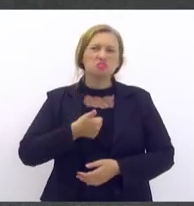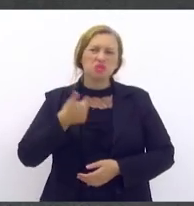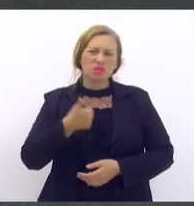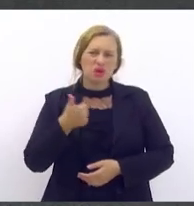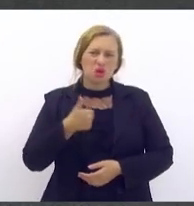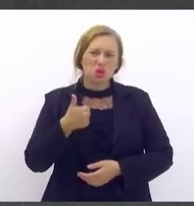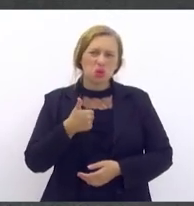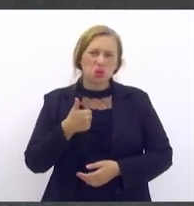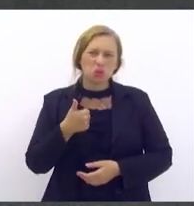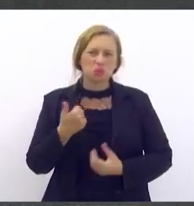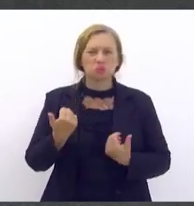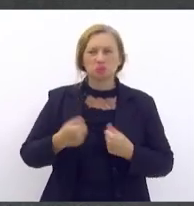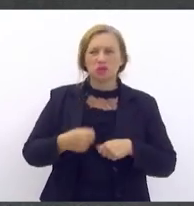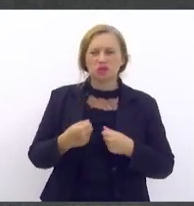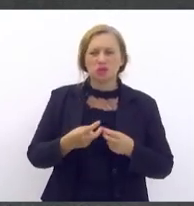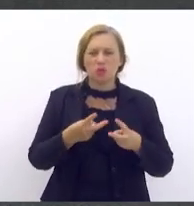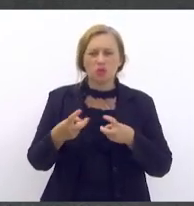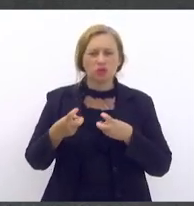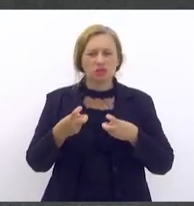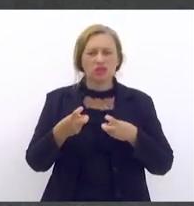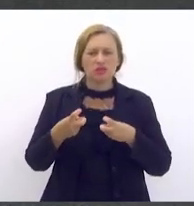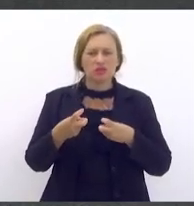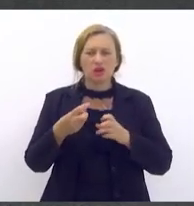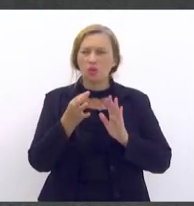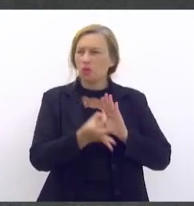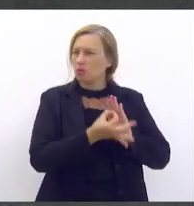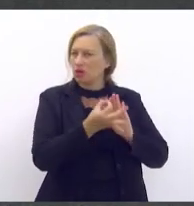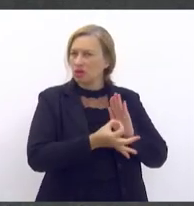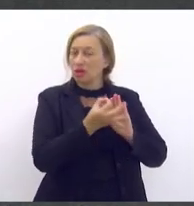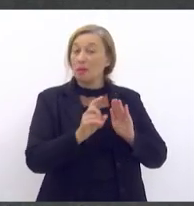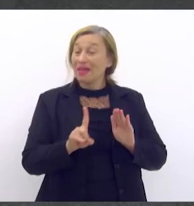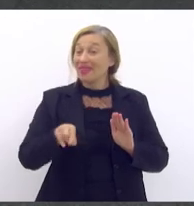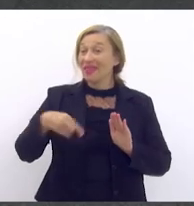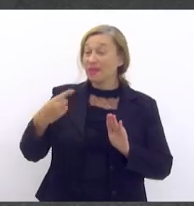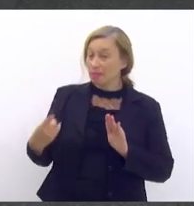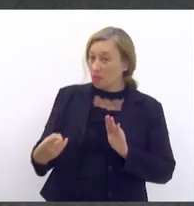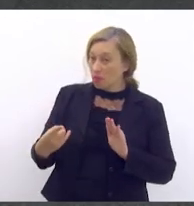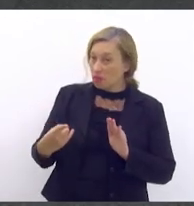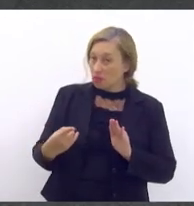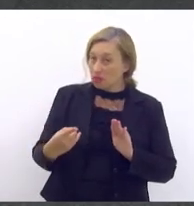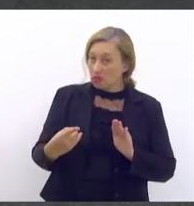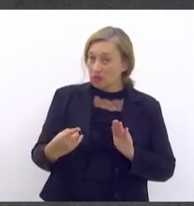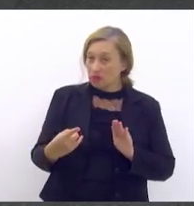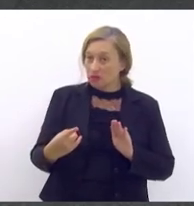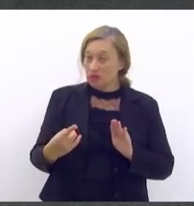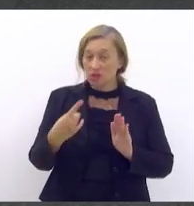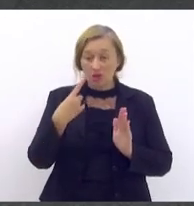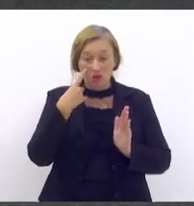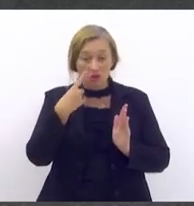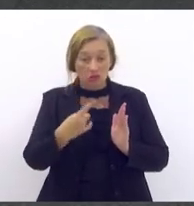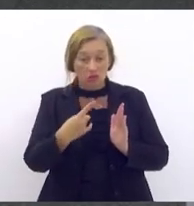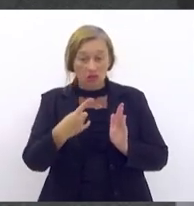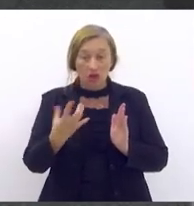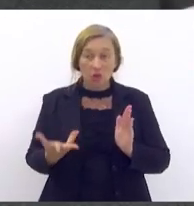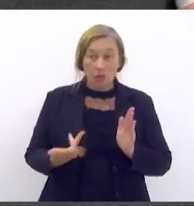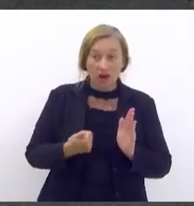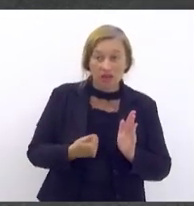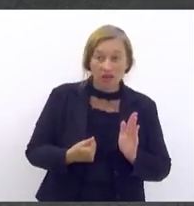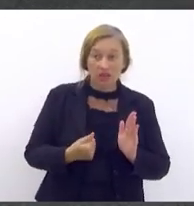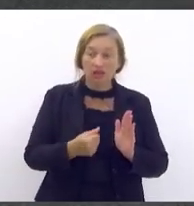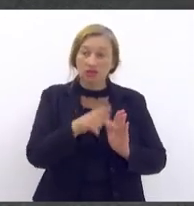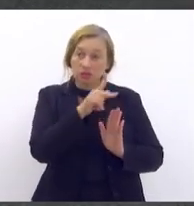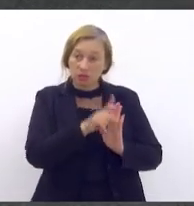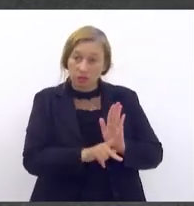gente devia apreciar o parecer, para depois apreciar o mérito. Porque eu divirjo